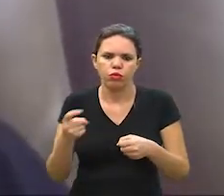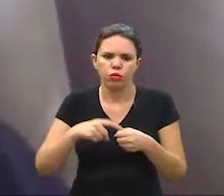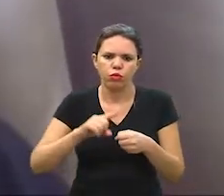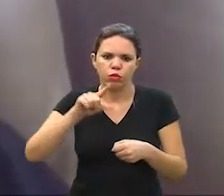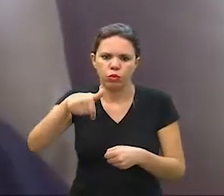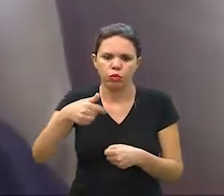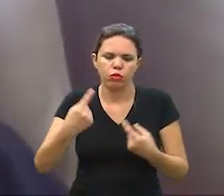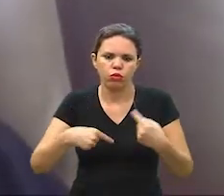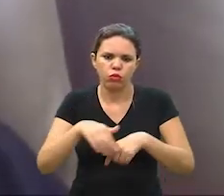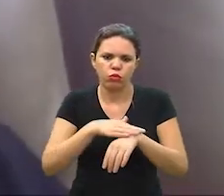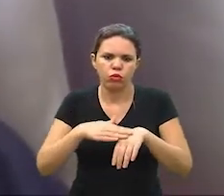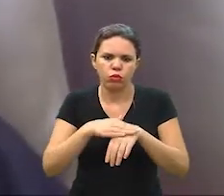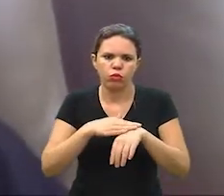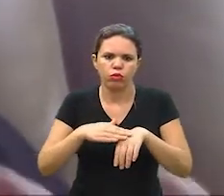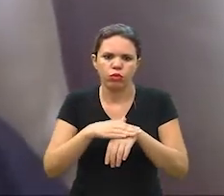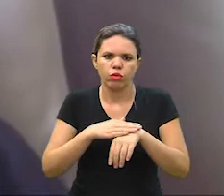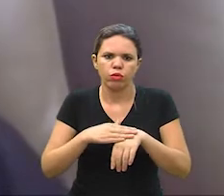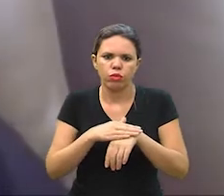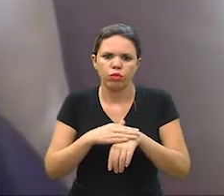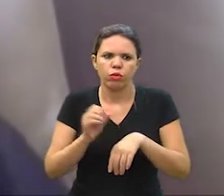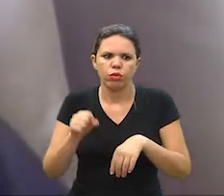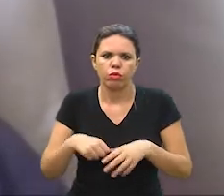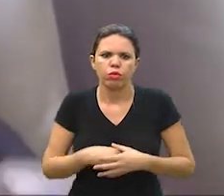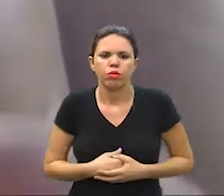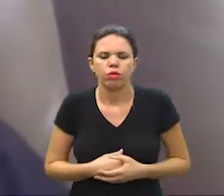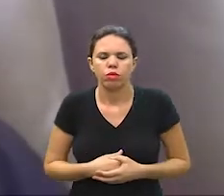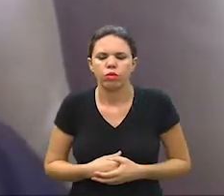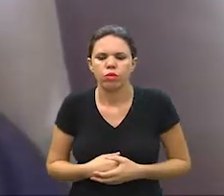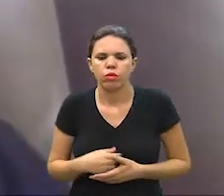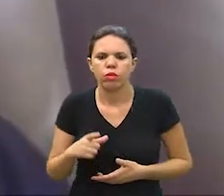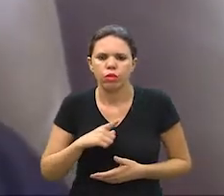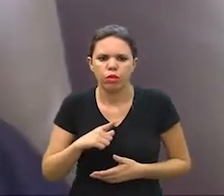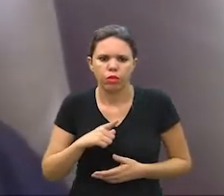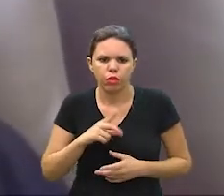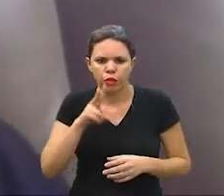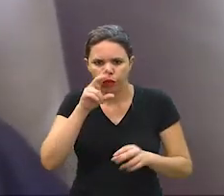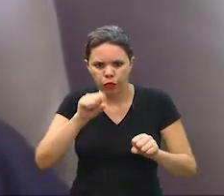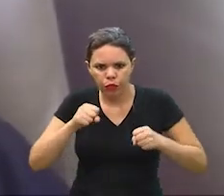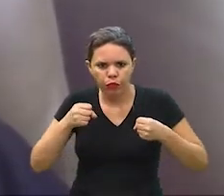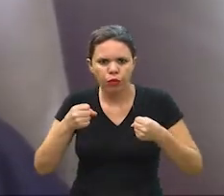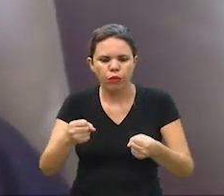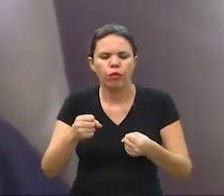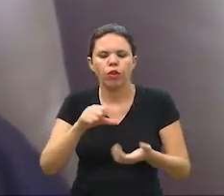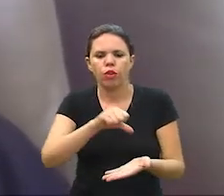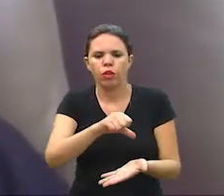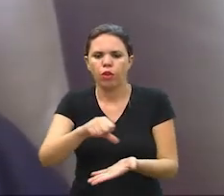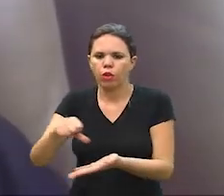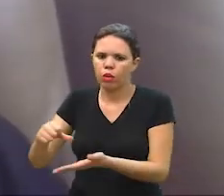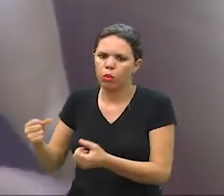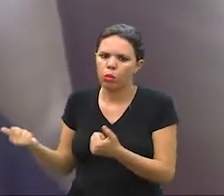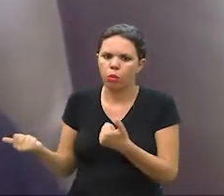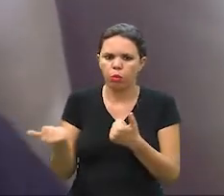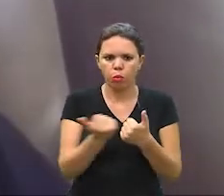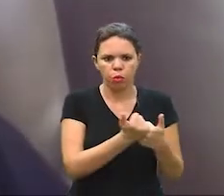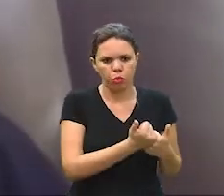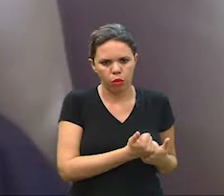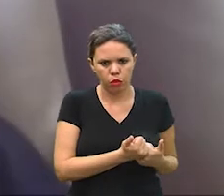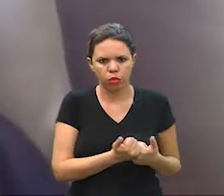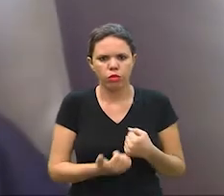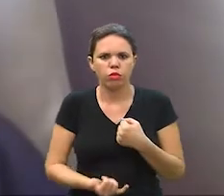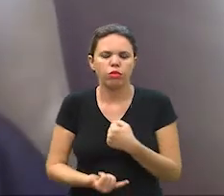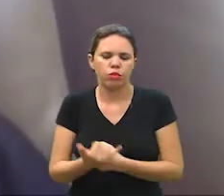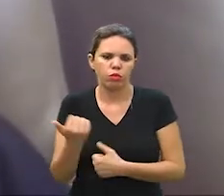depois a discutir isso, né? Sim. Agora, nós temos uma força regional que pode suprir um pouco essa